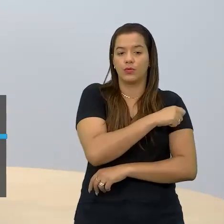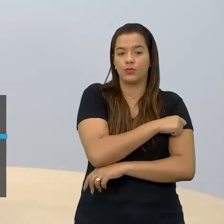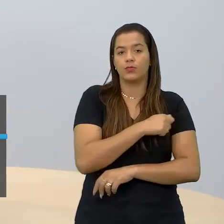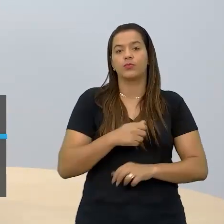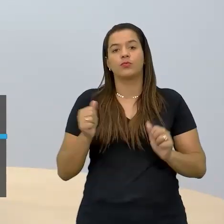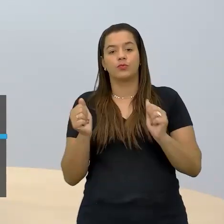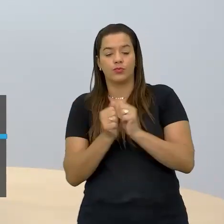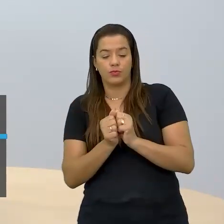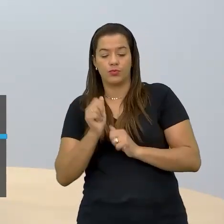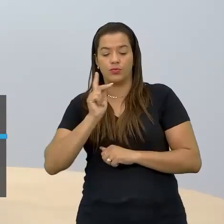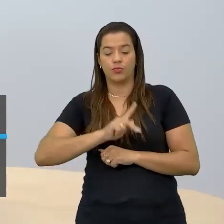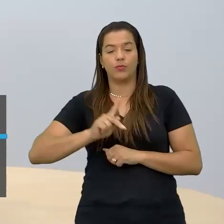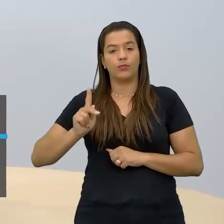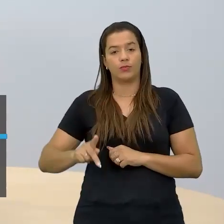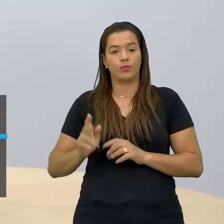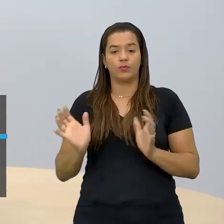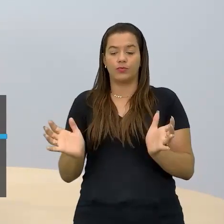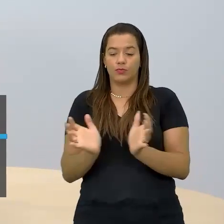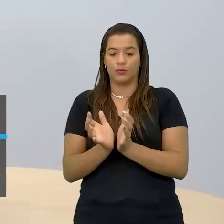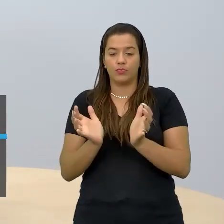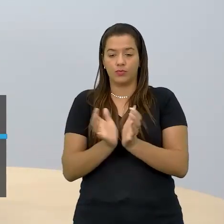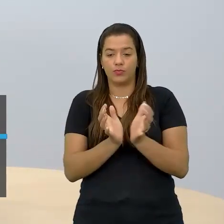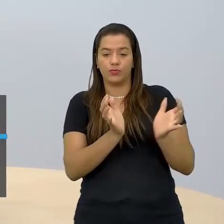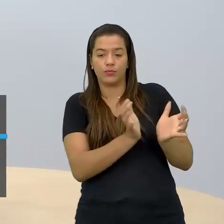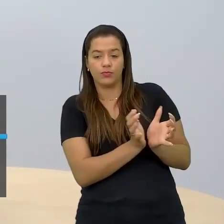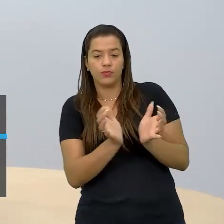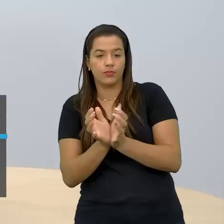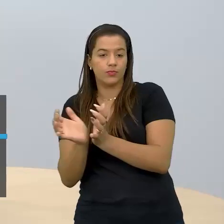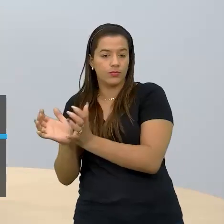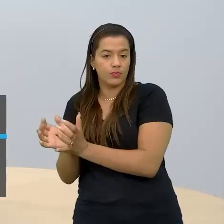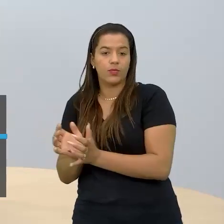o professor liderando esses grupos, eles vão